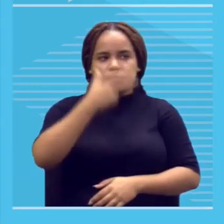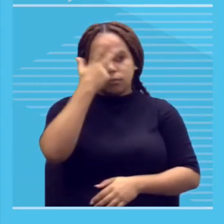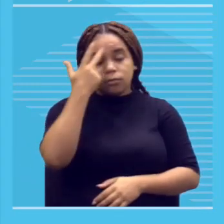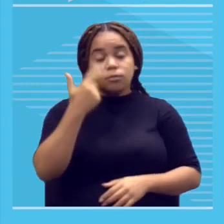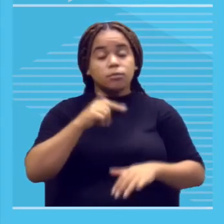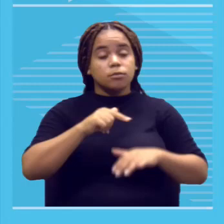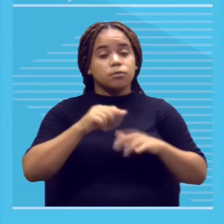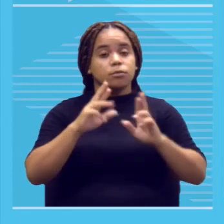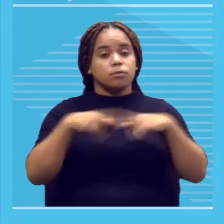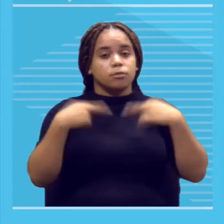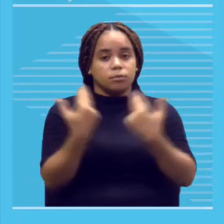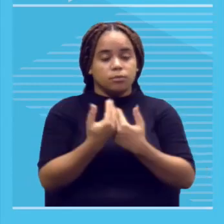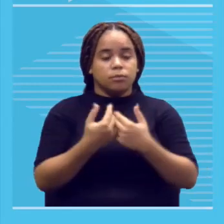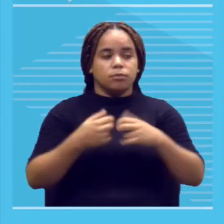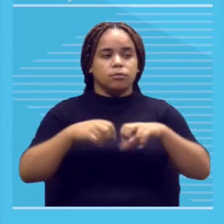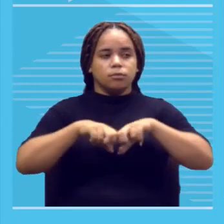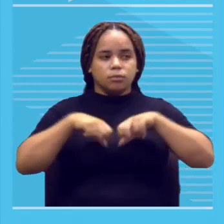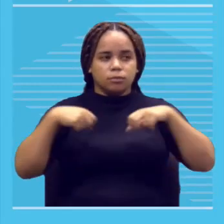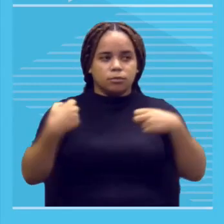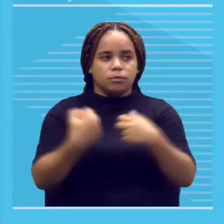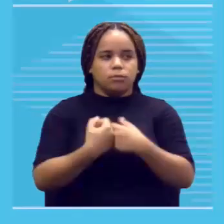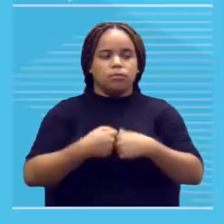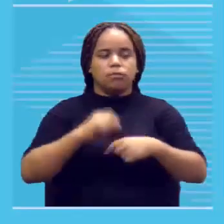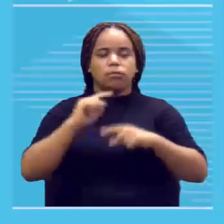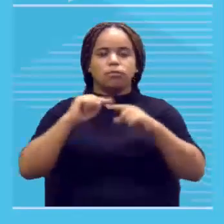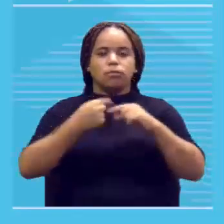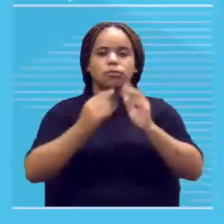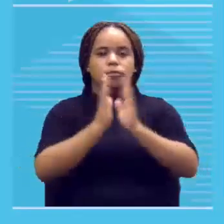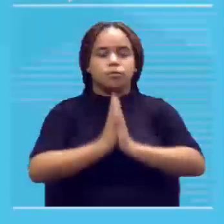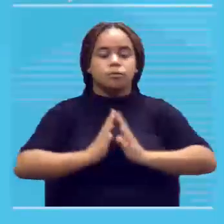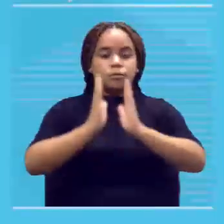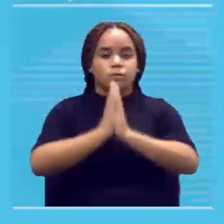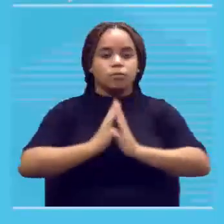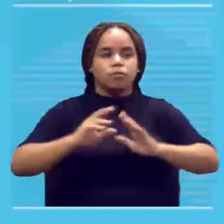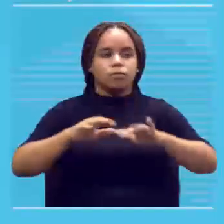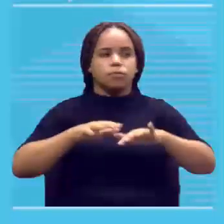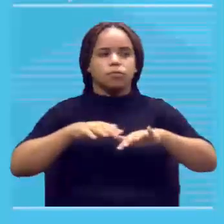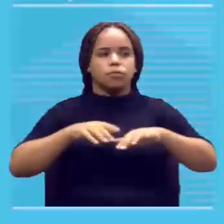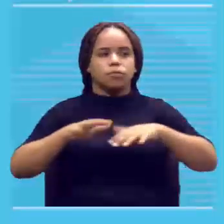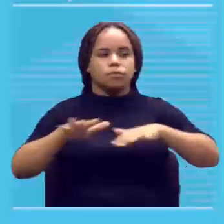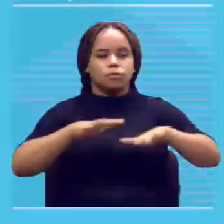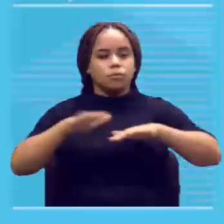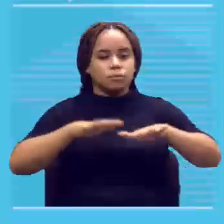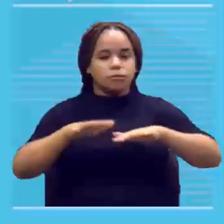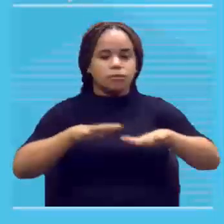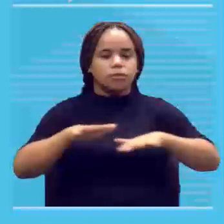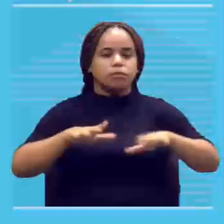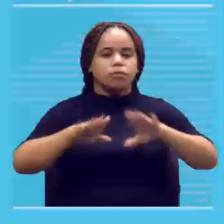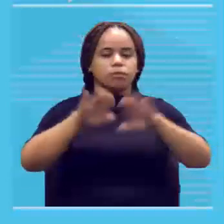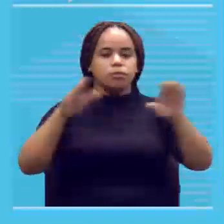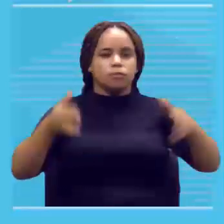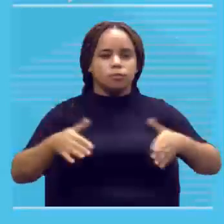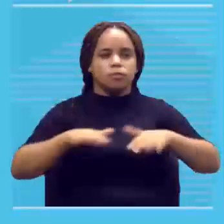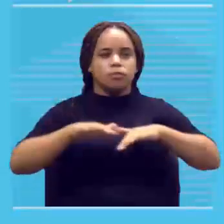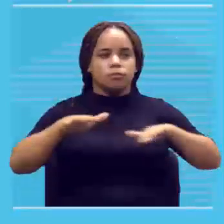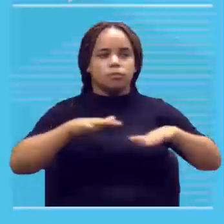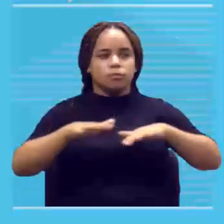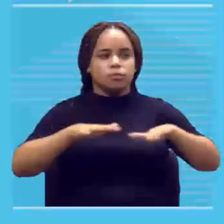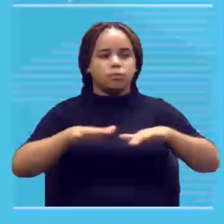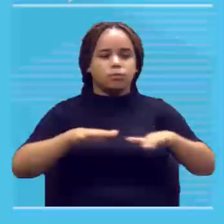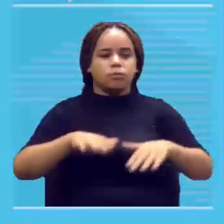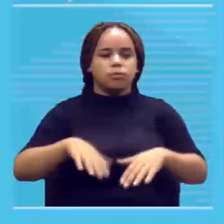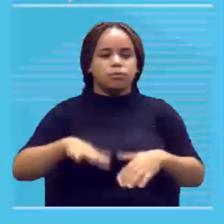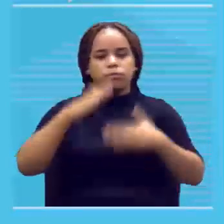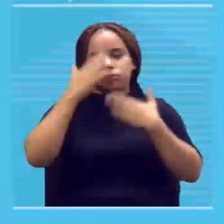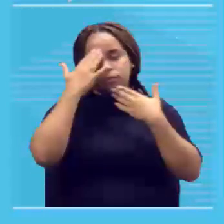reuniram numa mesa e após oração Evocação as mesas elas se balançavam balançavas mesmo muito